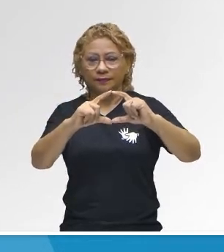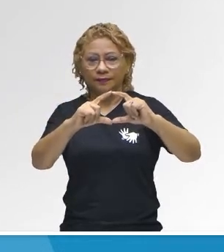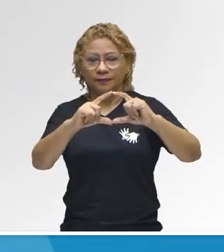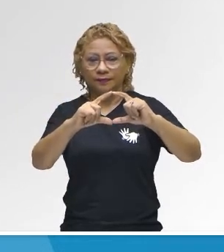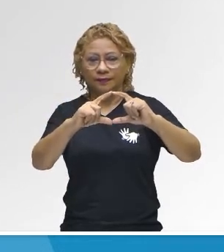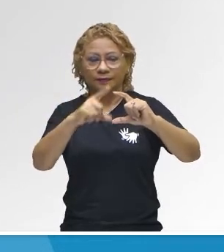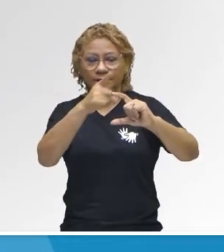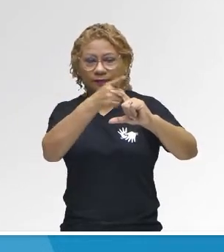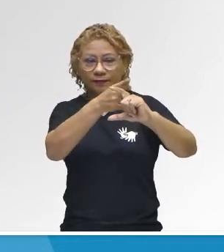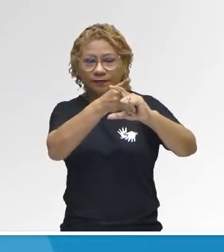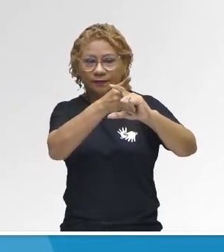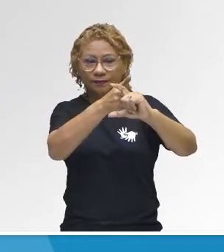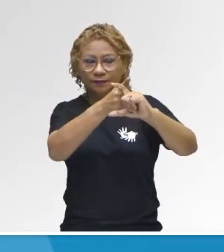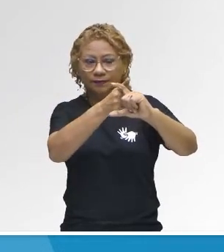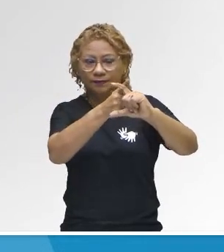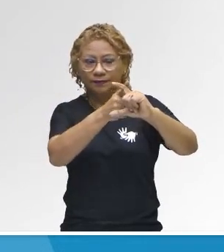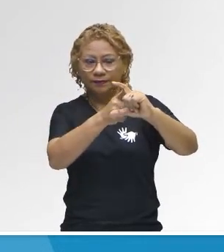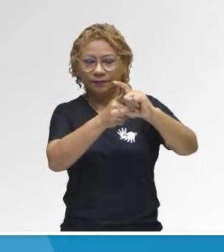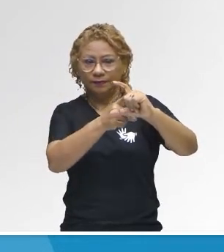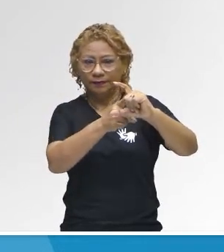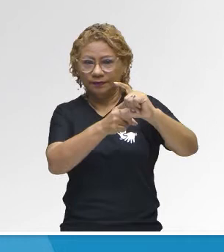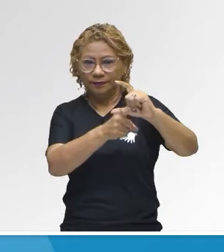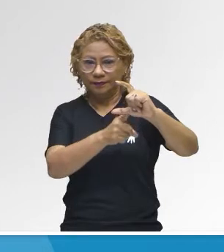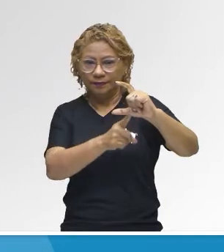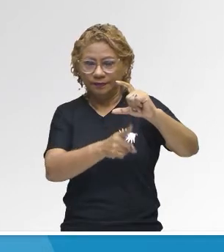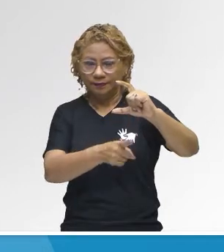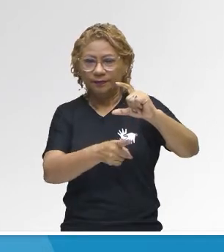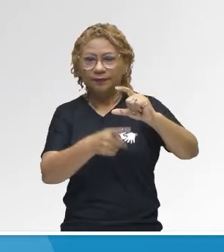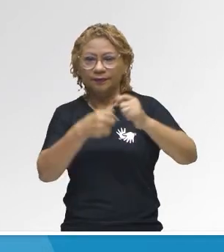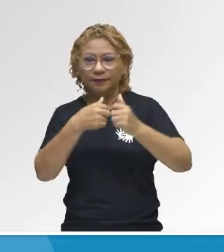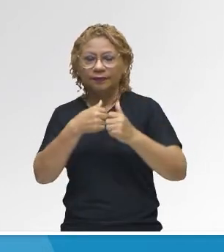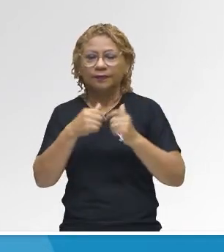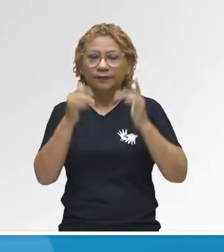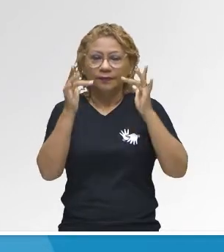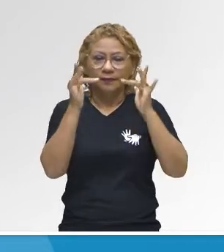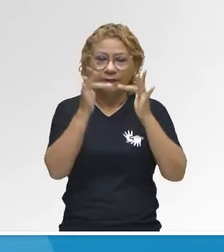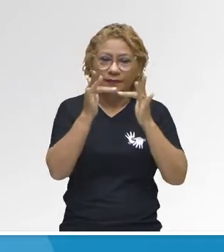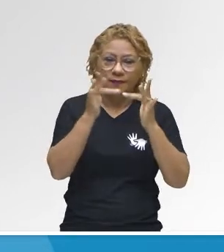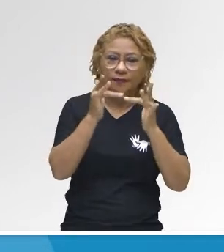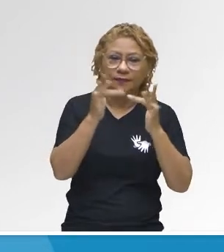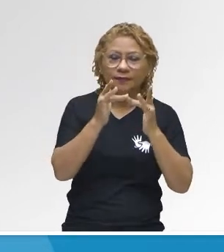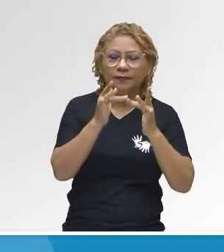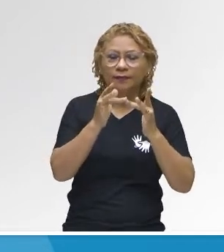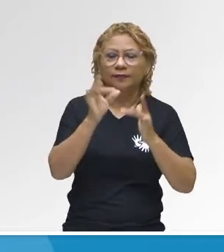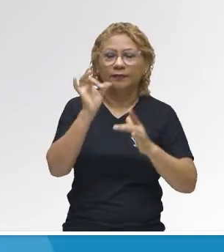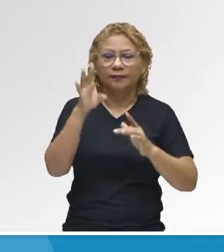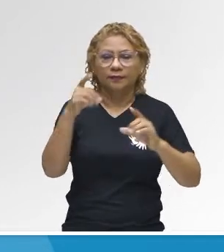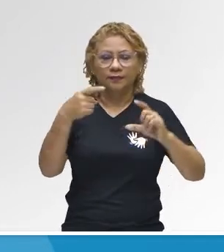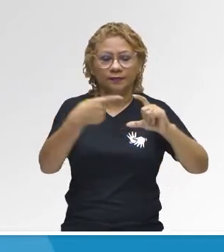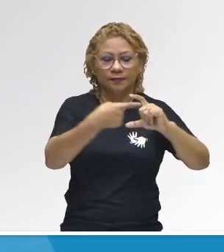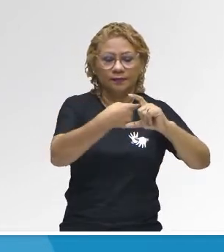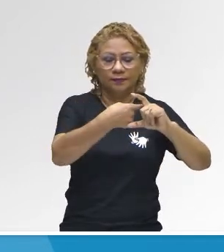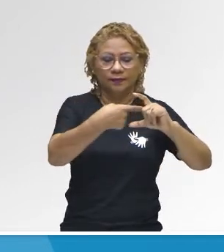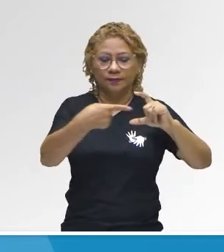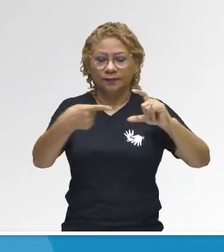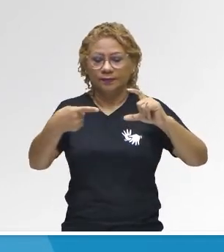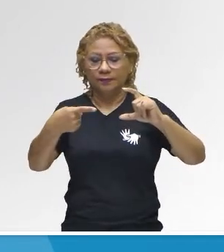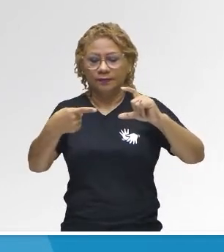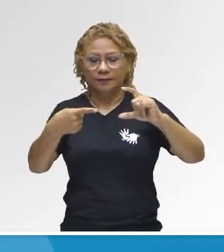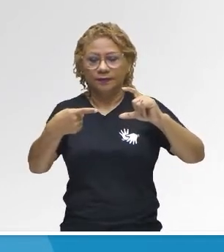for verificar nesses pontos, será o valor da